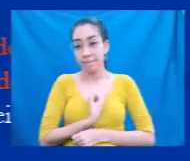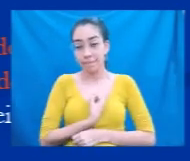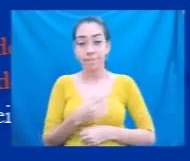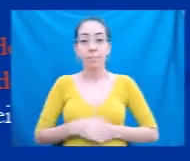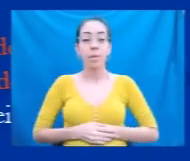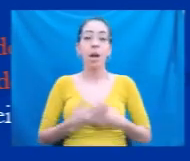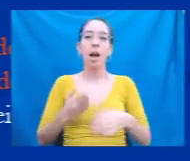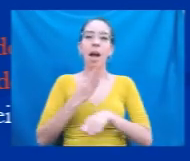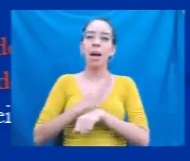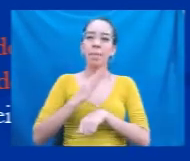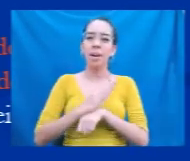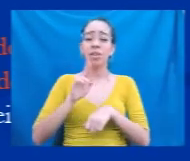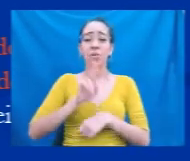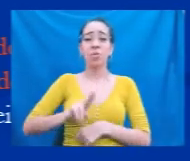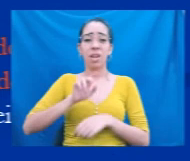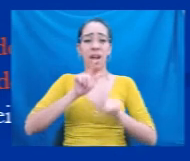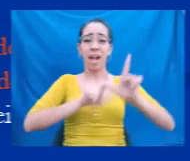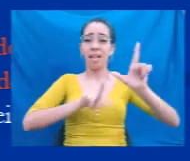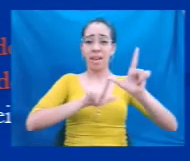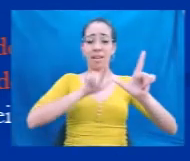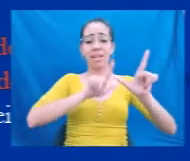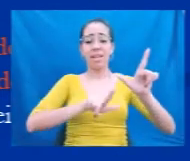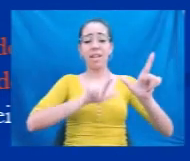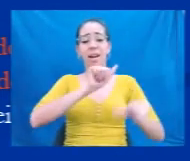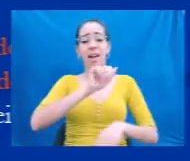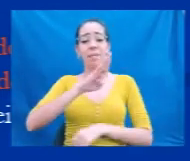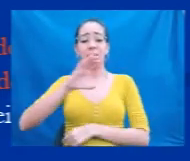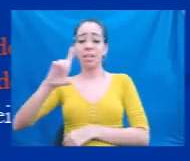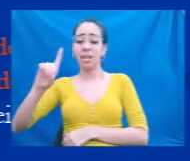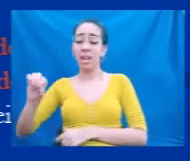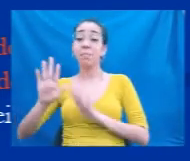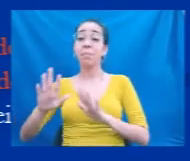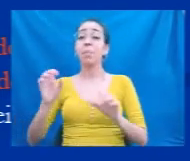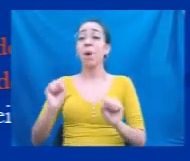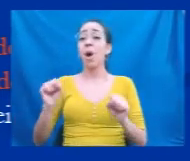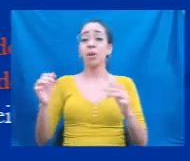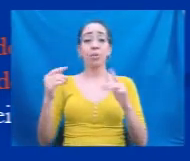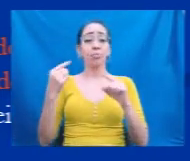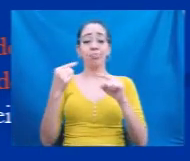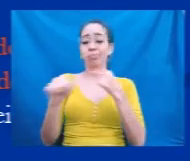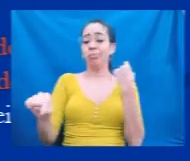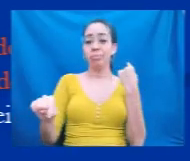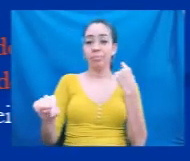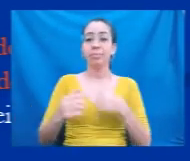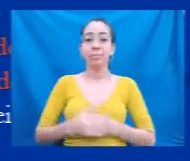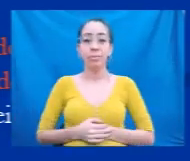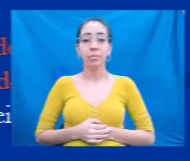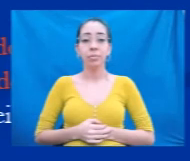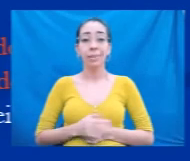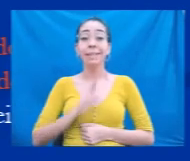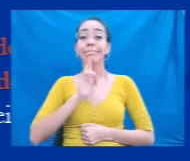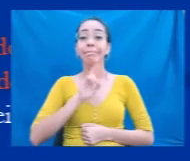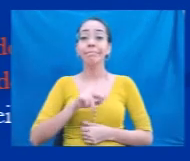Então, a prática de usar a ordem alfabética leva a deixar próximos reagentes que são incompatíveis quimicamente. E